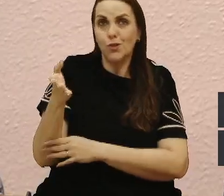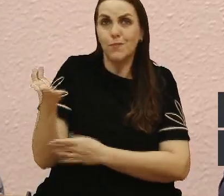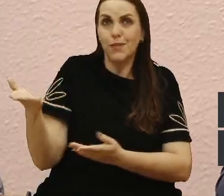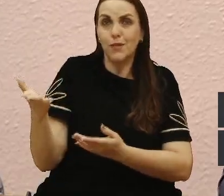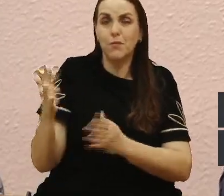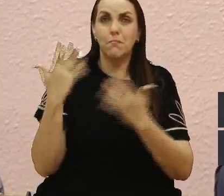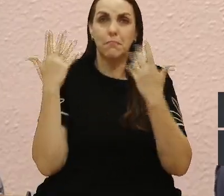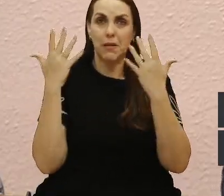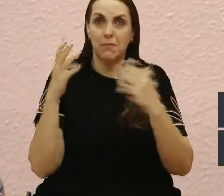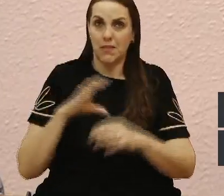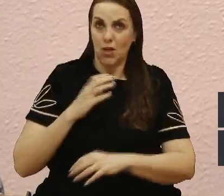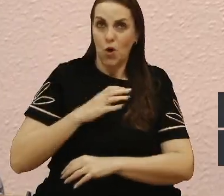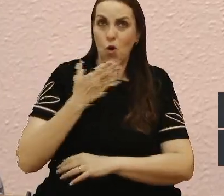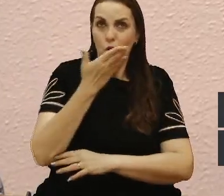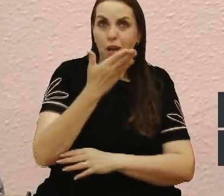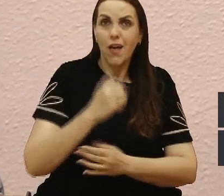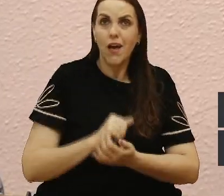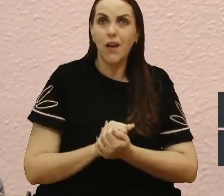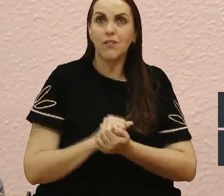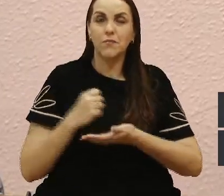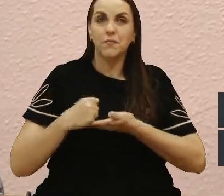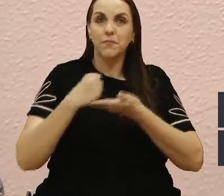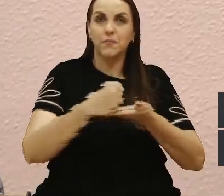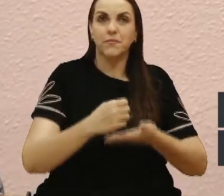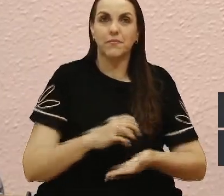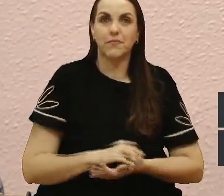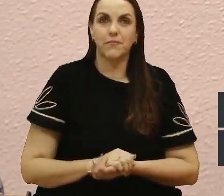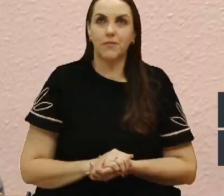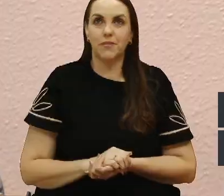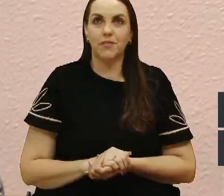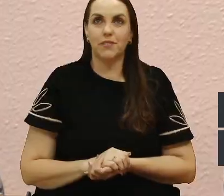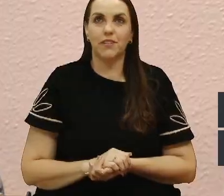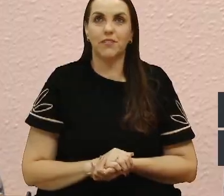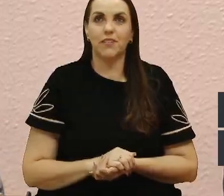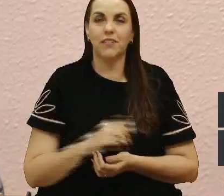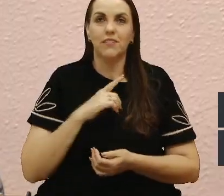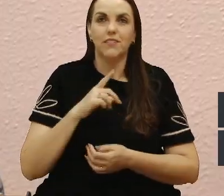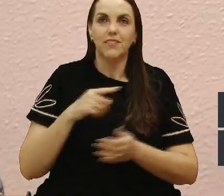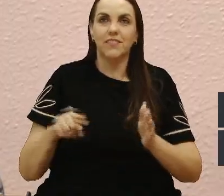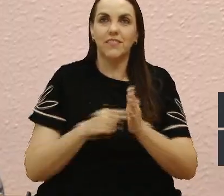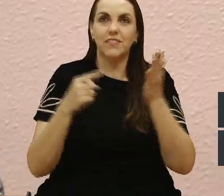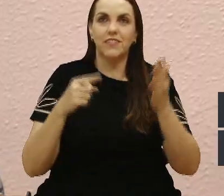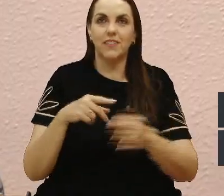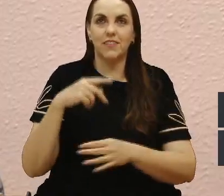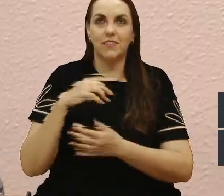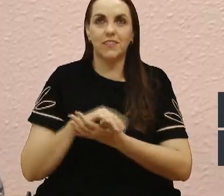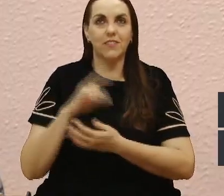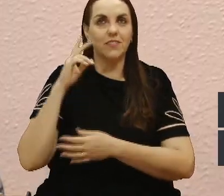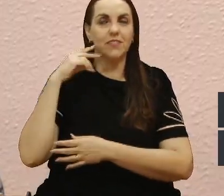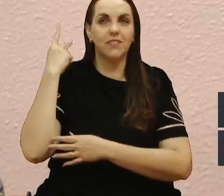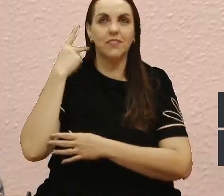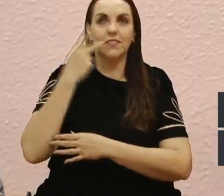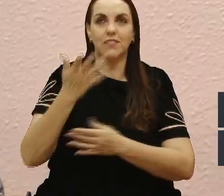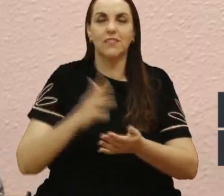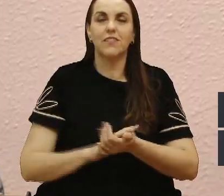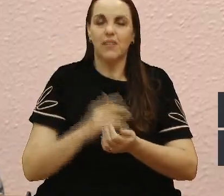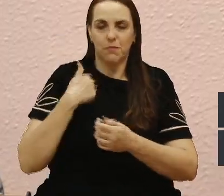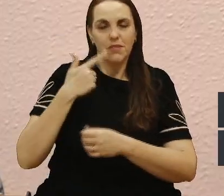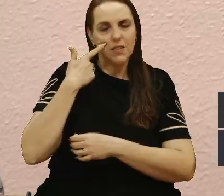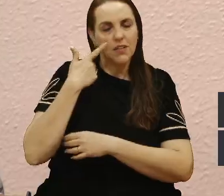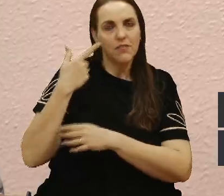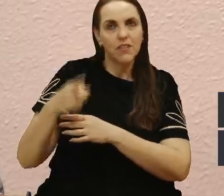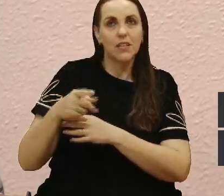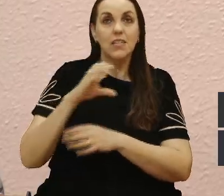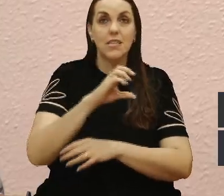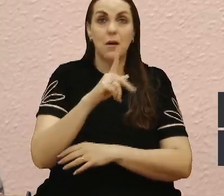com este vereador. E um assunto envolvendo a segurança, houve uma denúncia de um vereador e a gente precisa verificar. E eu estarei entrando com uma